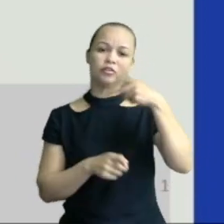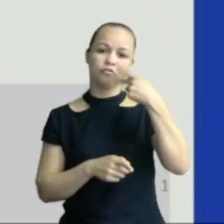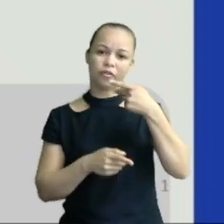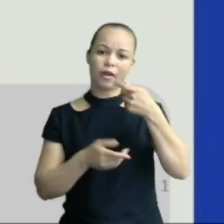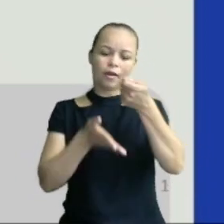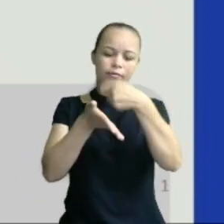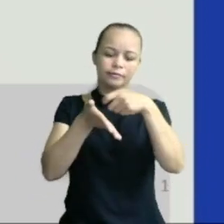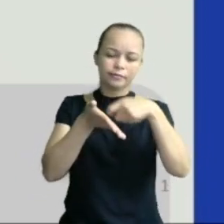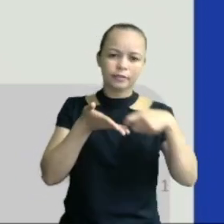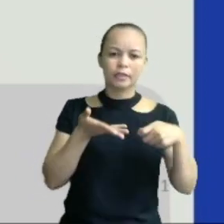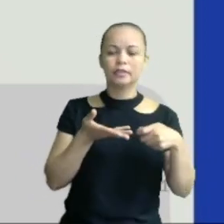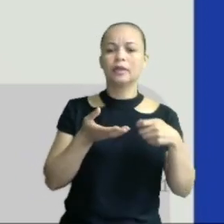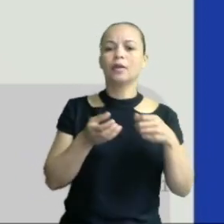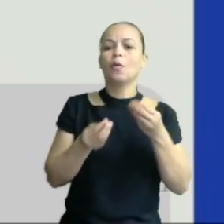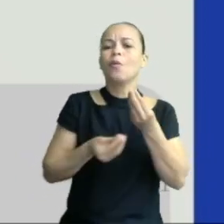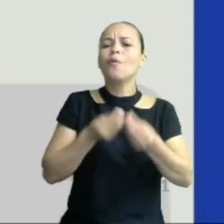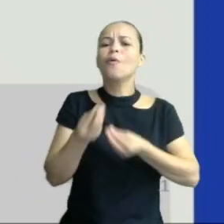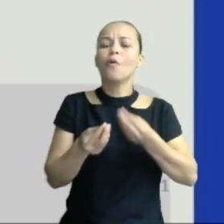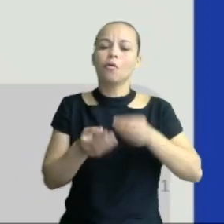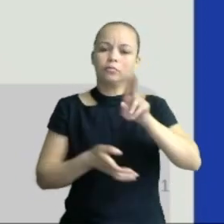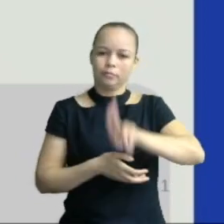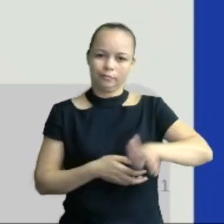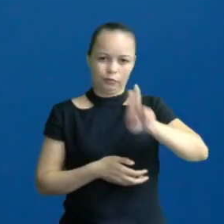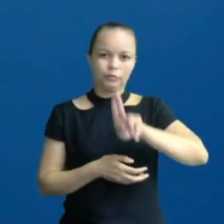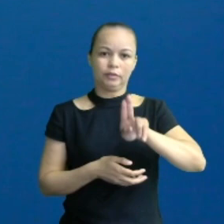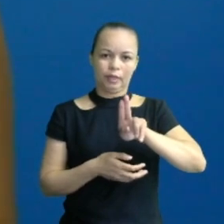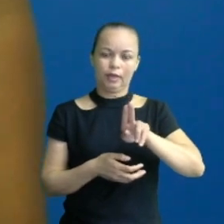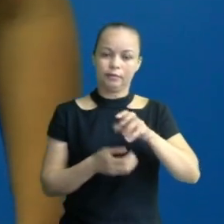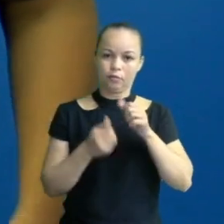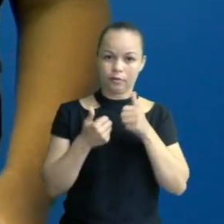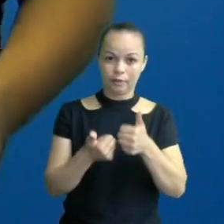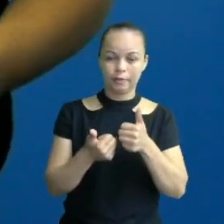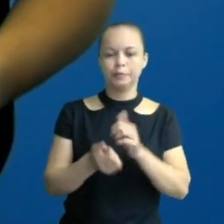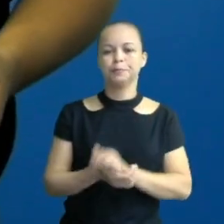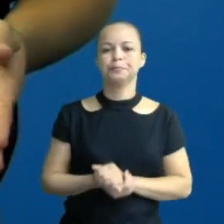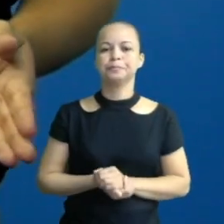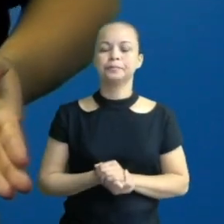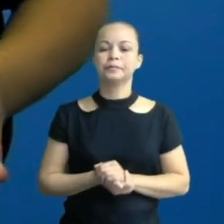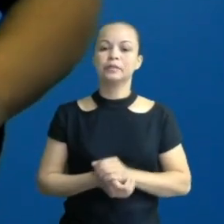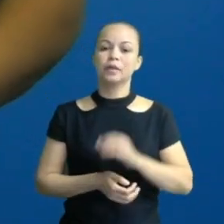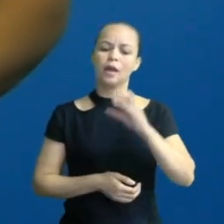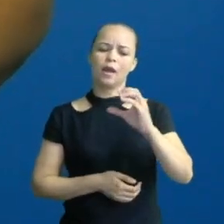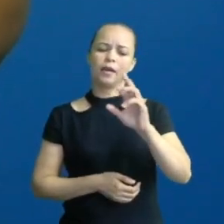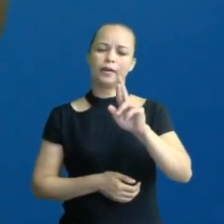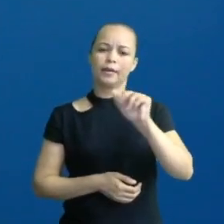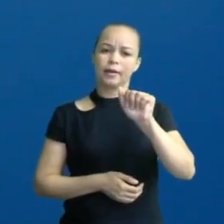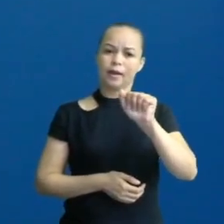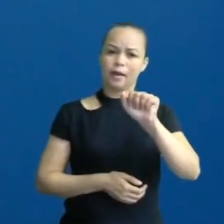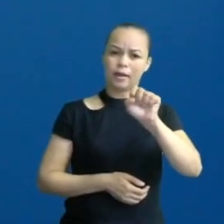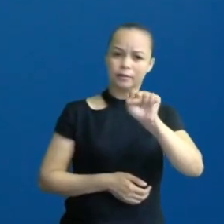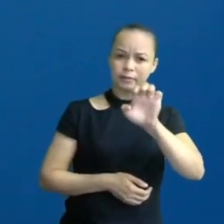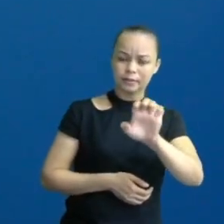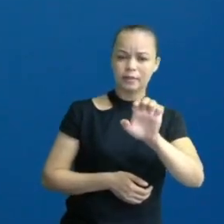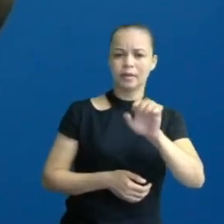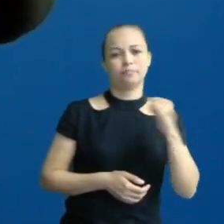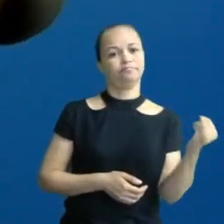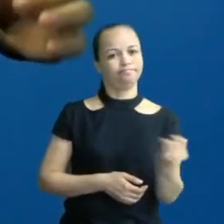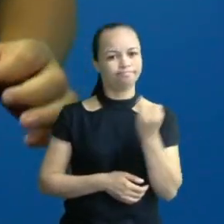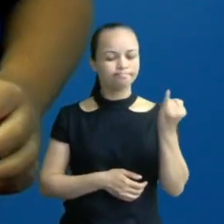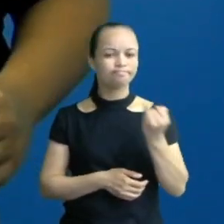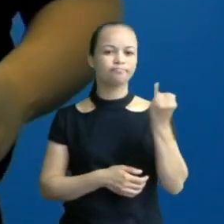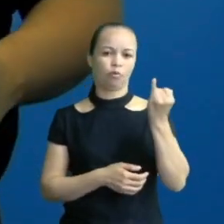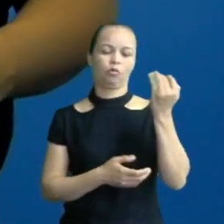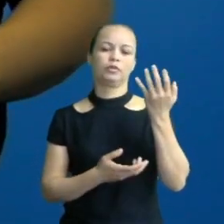nas quais ela deve ser usada, tá bom, gente? A crase ela é muito importante, viu? Ela tem